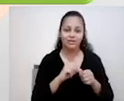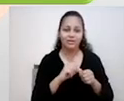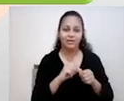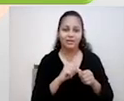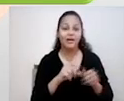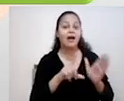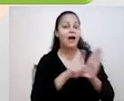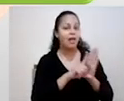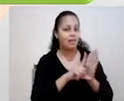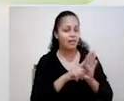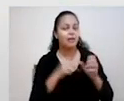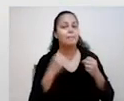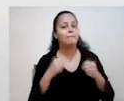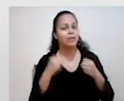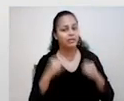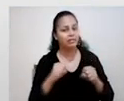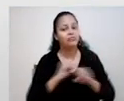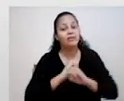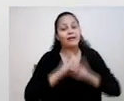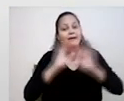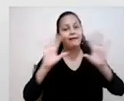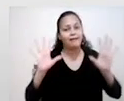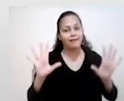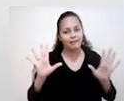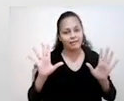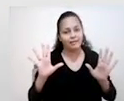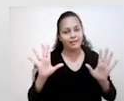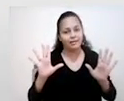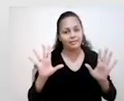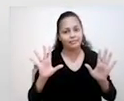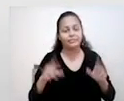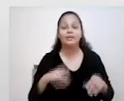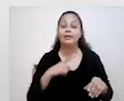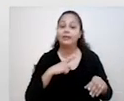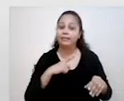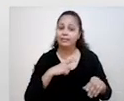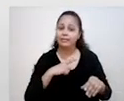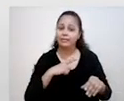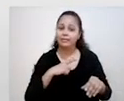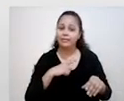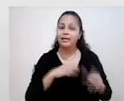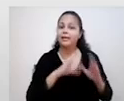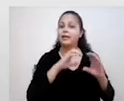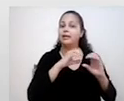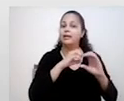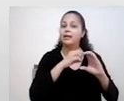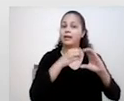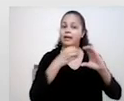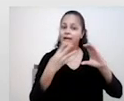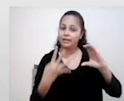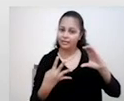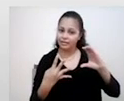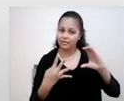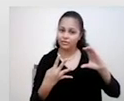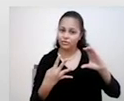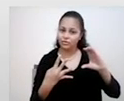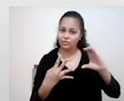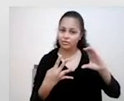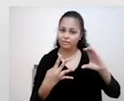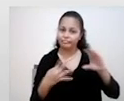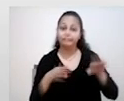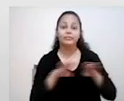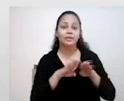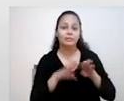fundamental. Além disso, nós temos outras características também de um texto normativo, como a